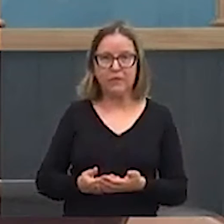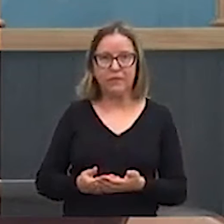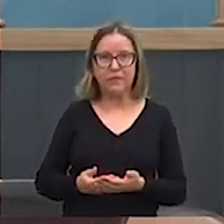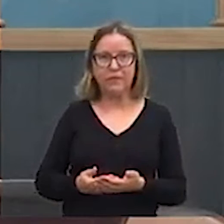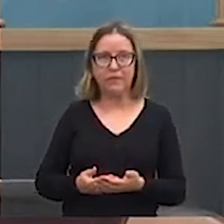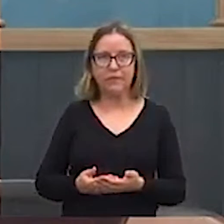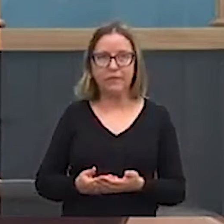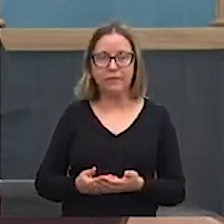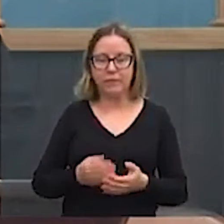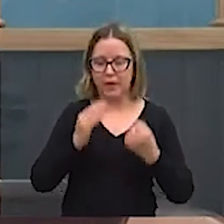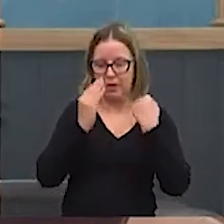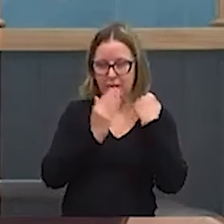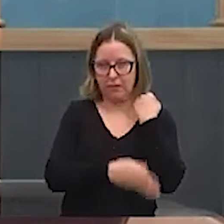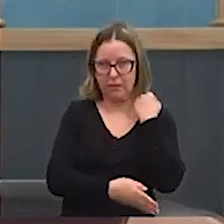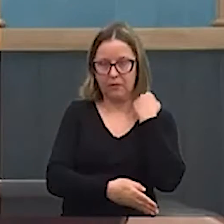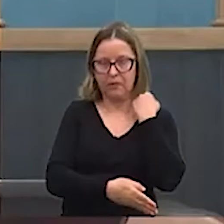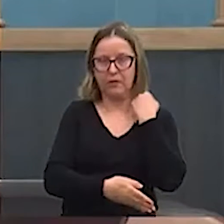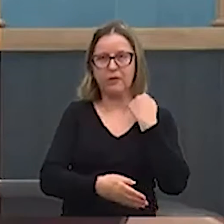será condenado.